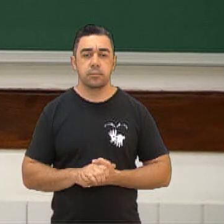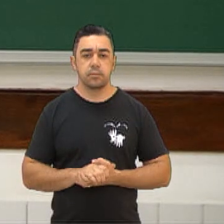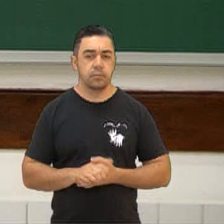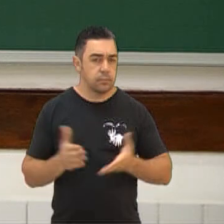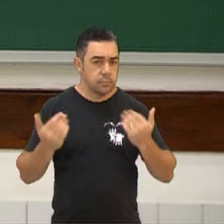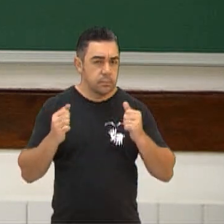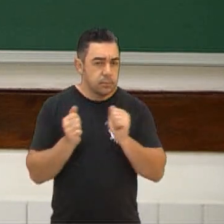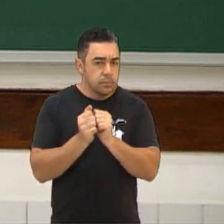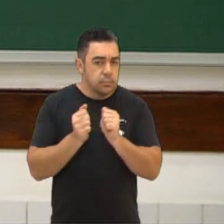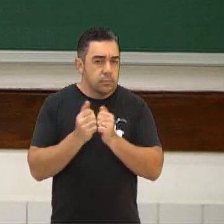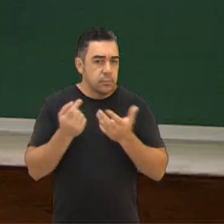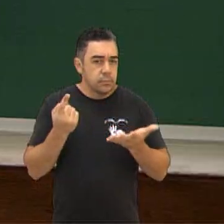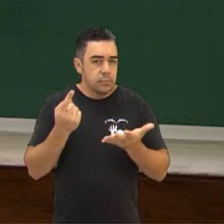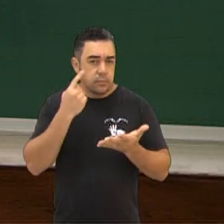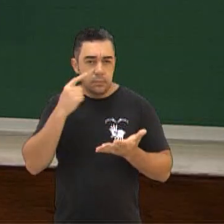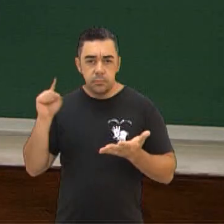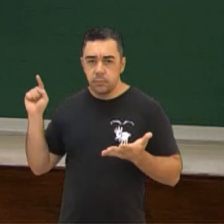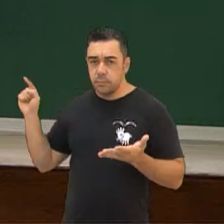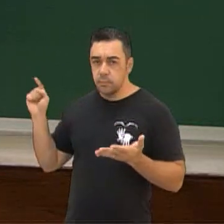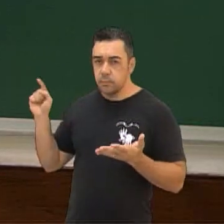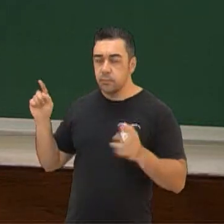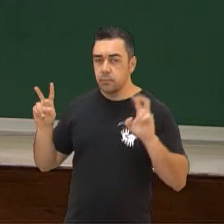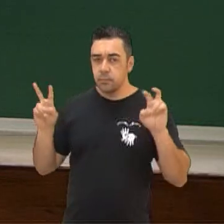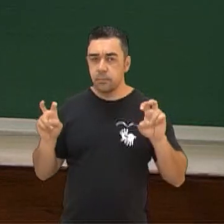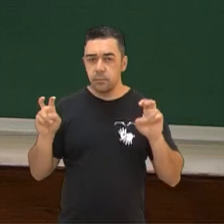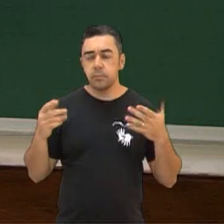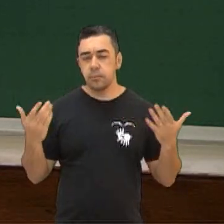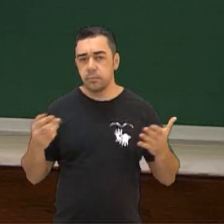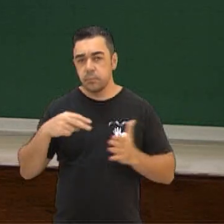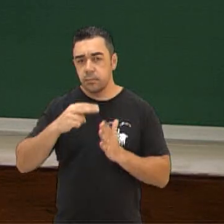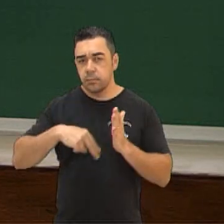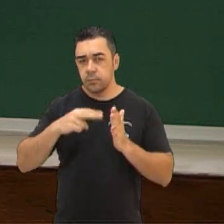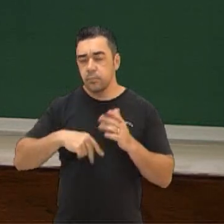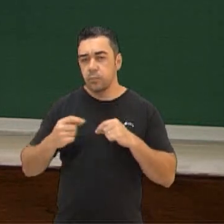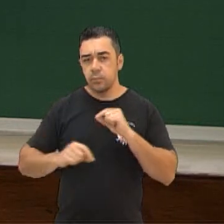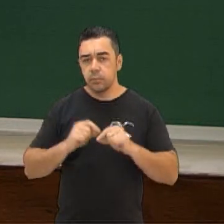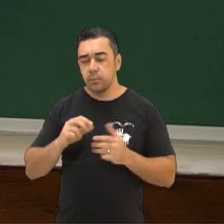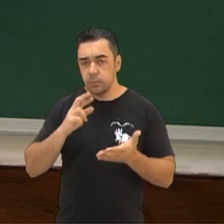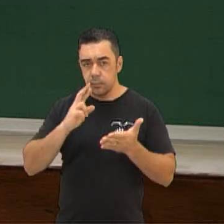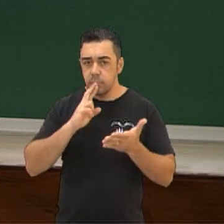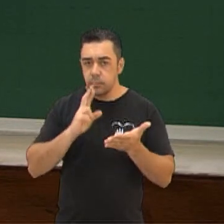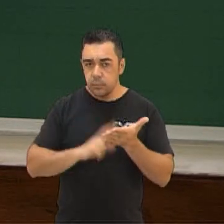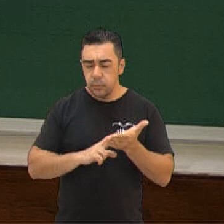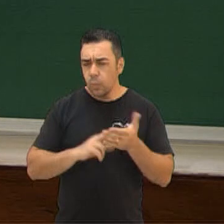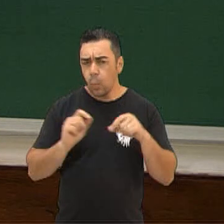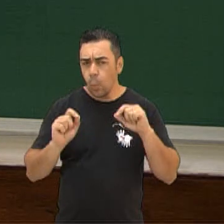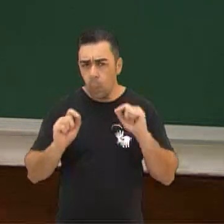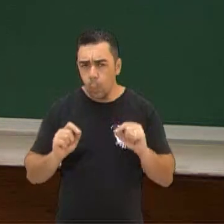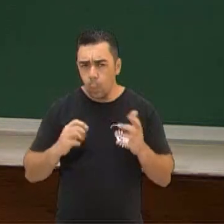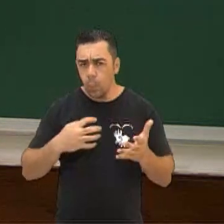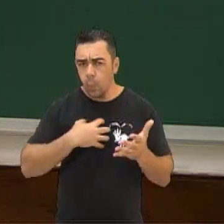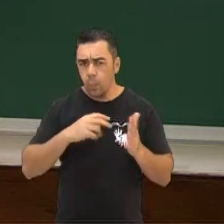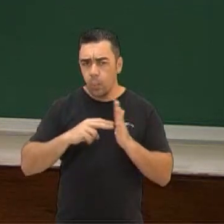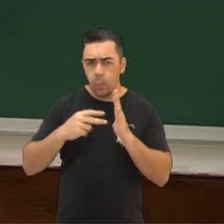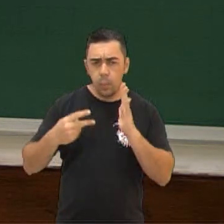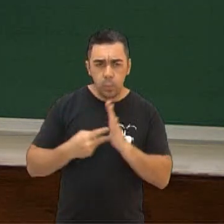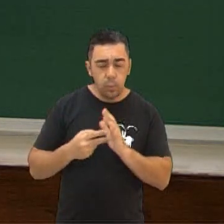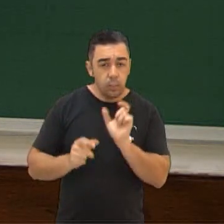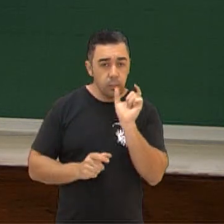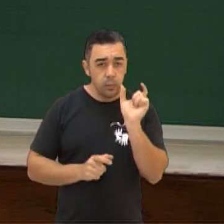Gente, vamos junto. Retomando o enunciado. A partir da sua leitura do fragmento, responda: que efeito de sentido a